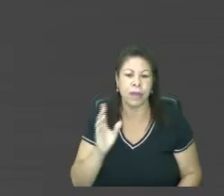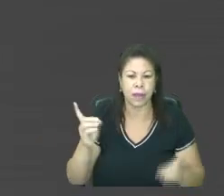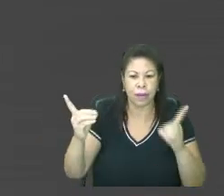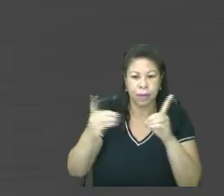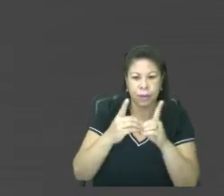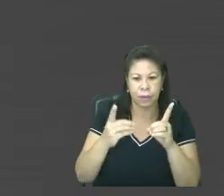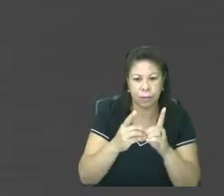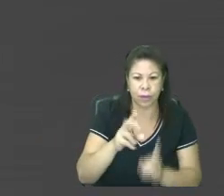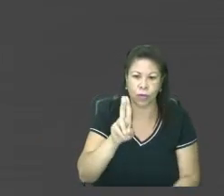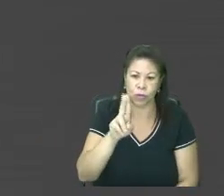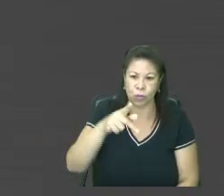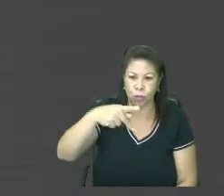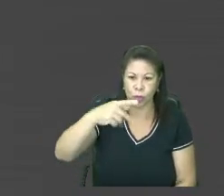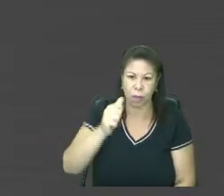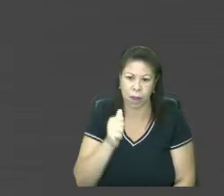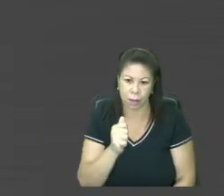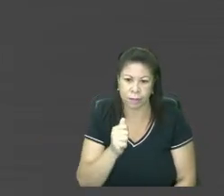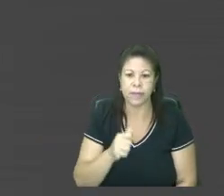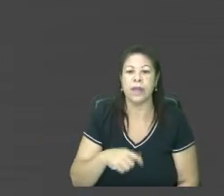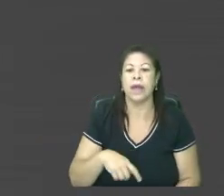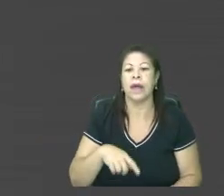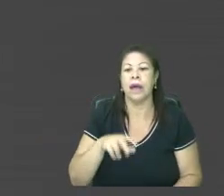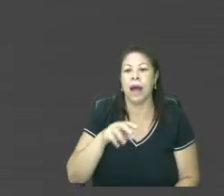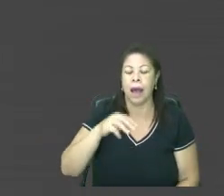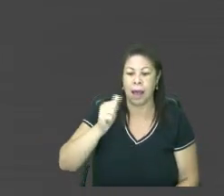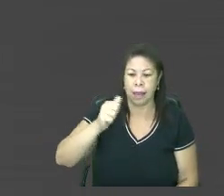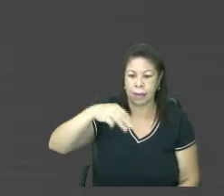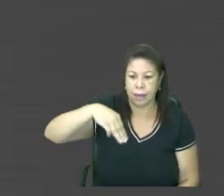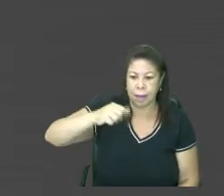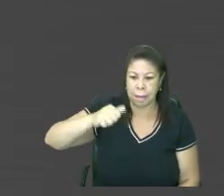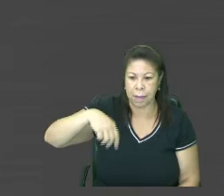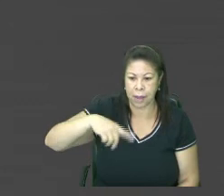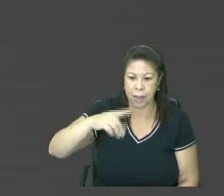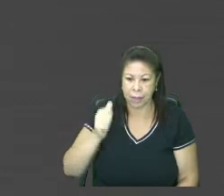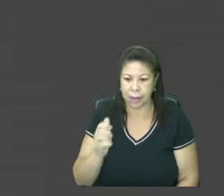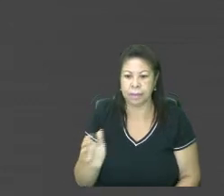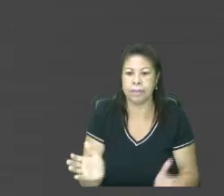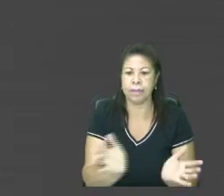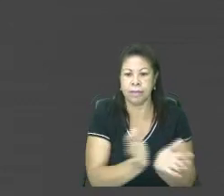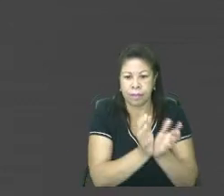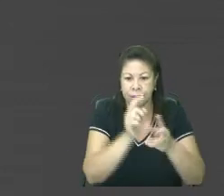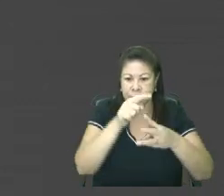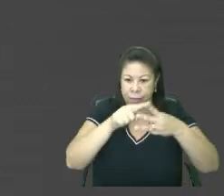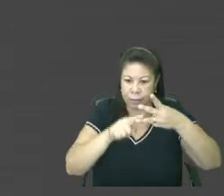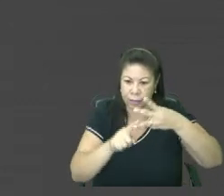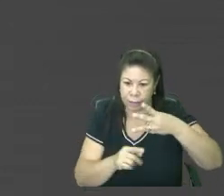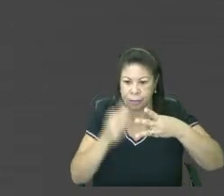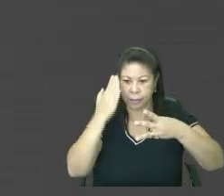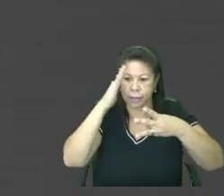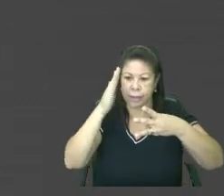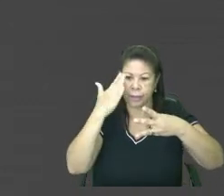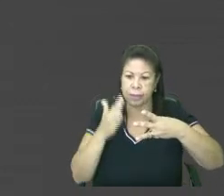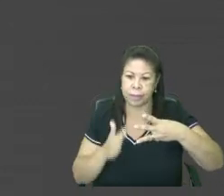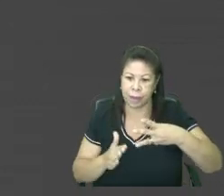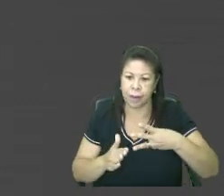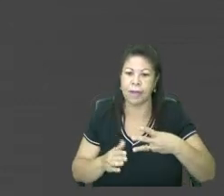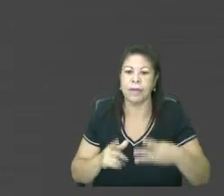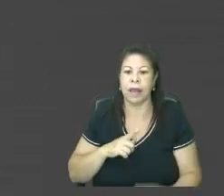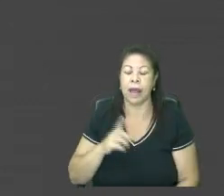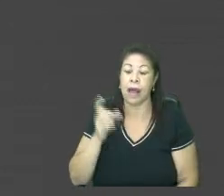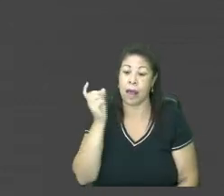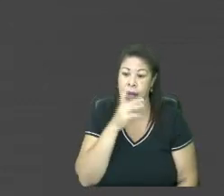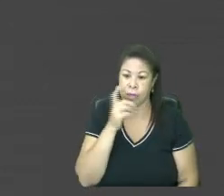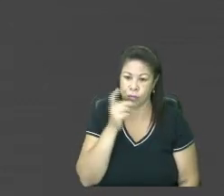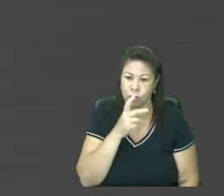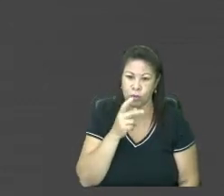né? A UPA Amanda, Nova Hortolândia e Rosolém, os atendimentos clínicos, né, em azulzinho, e o vermelhinho